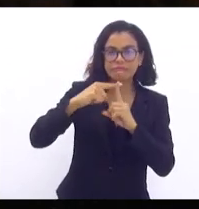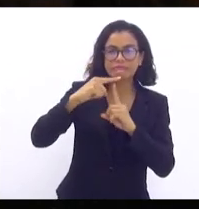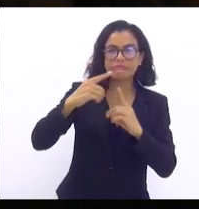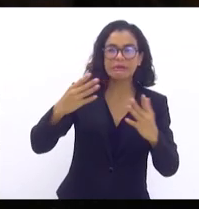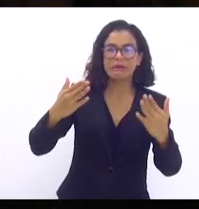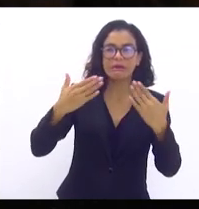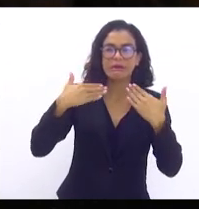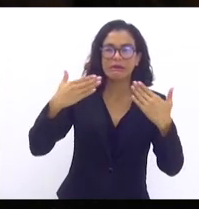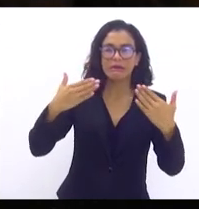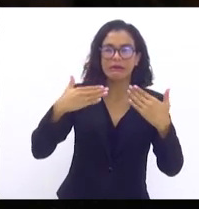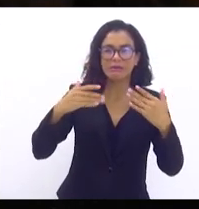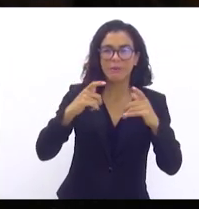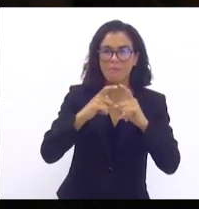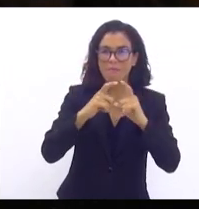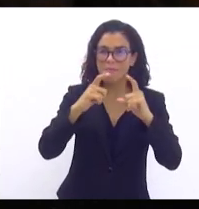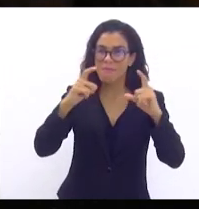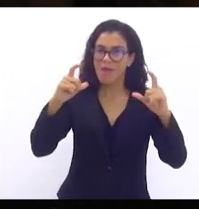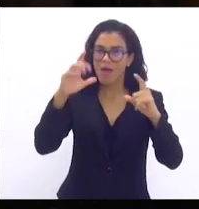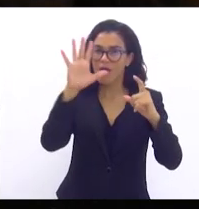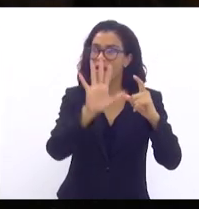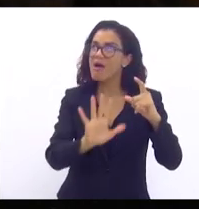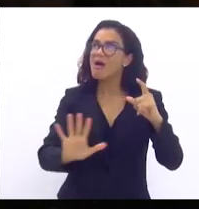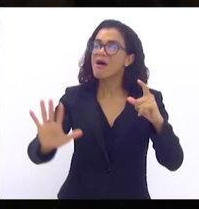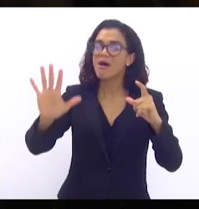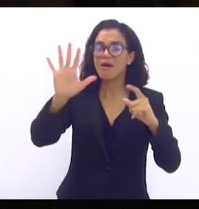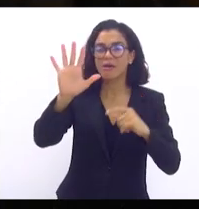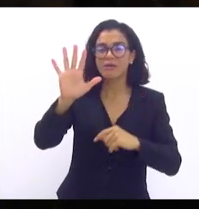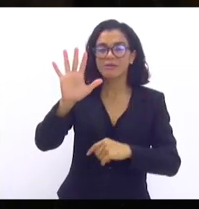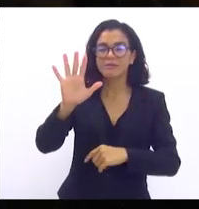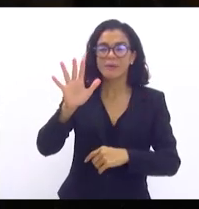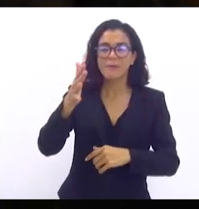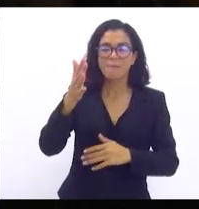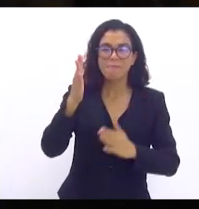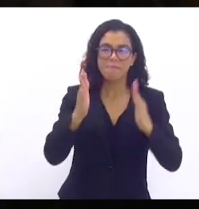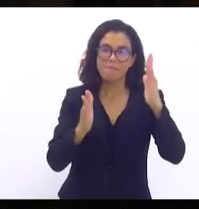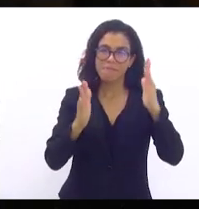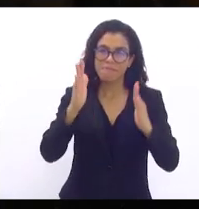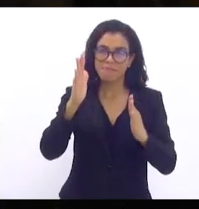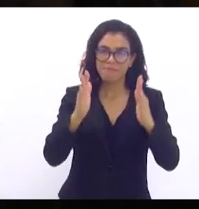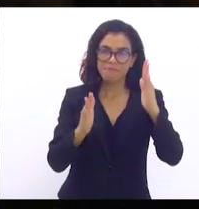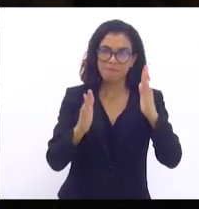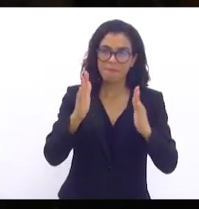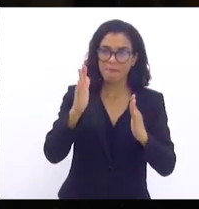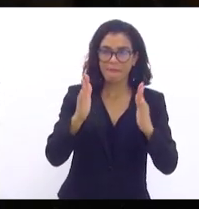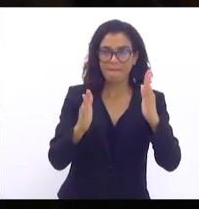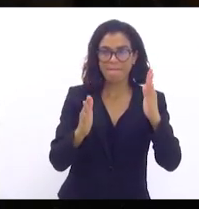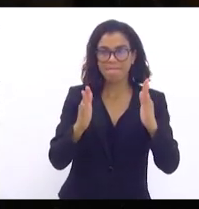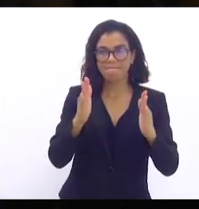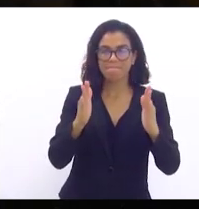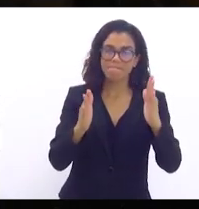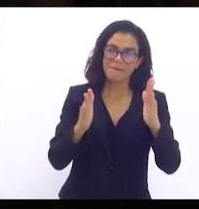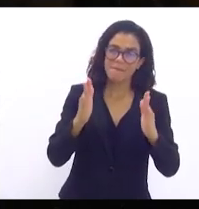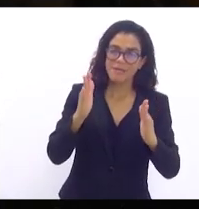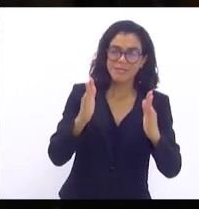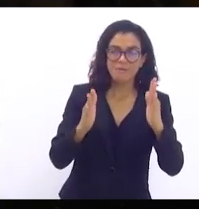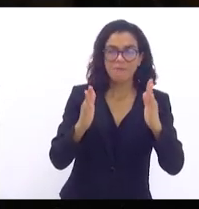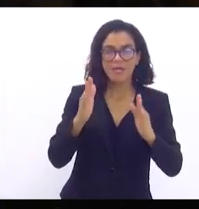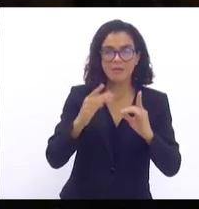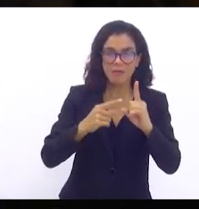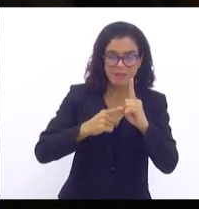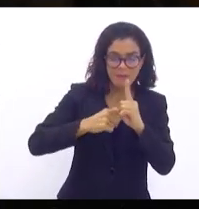maior parte do Brasil está indo a